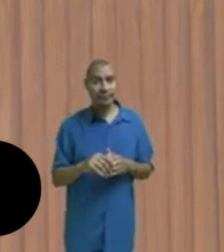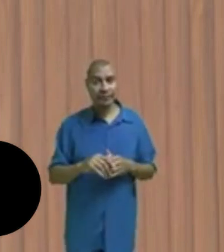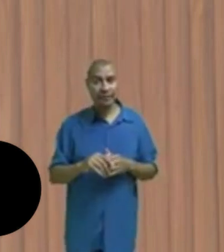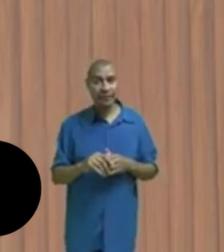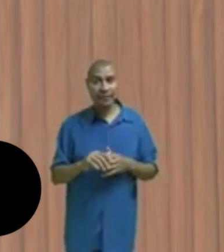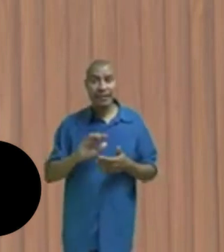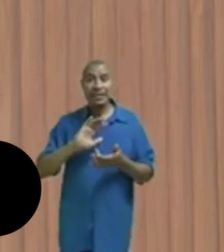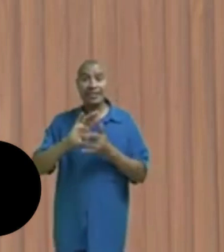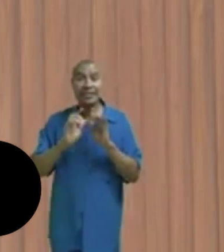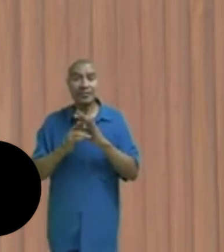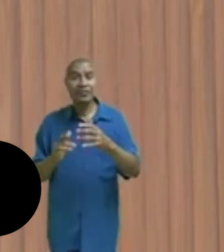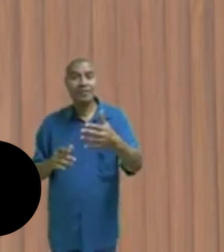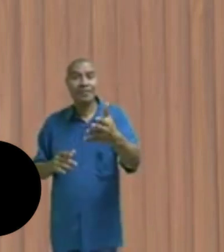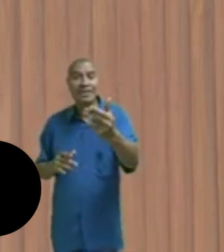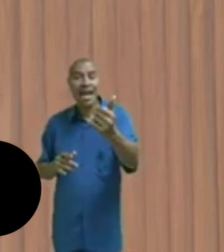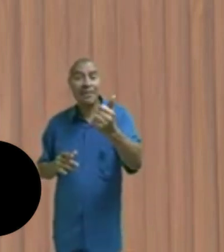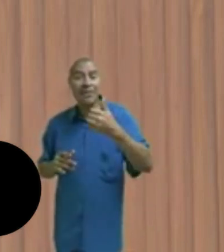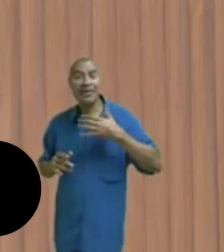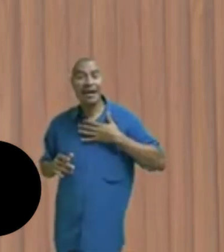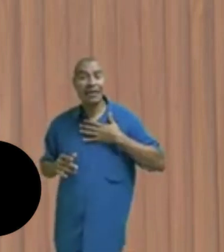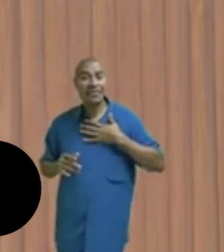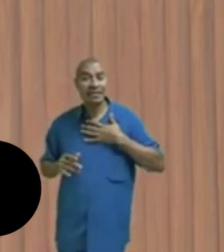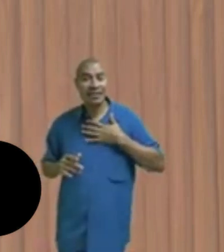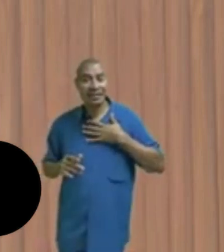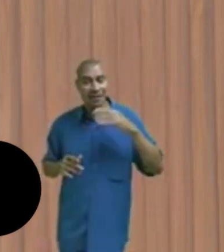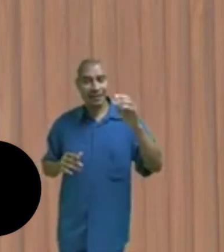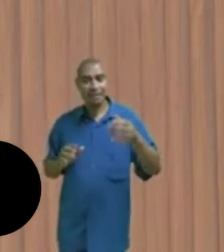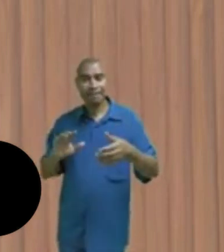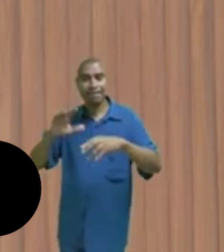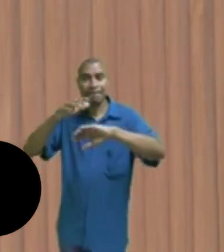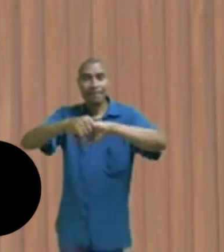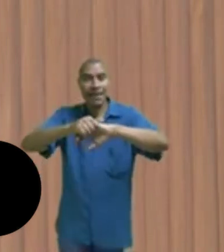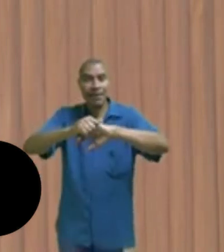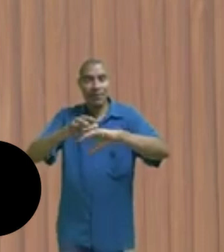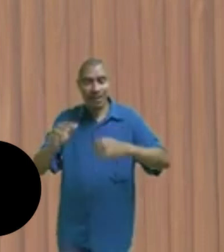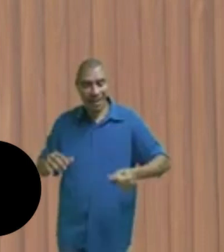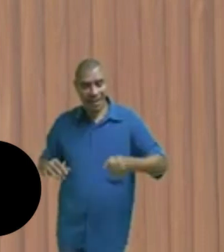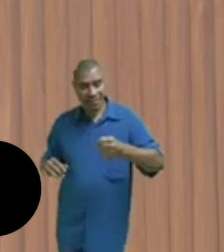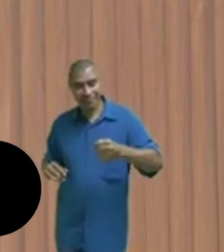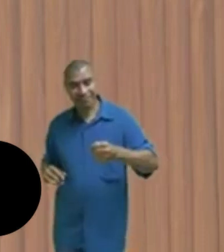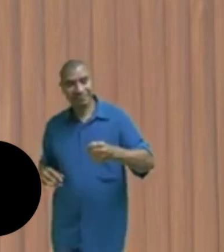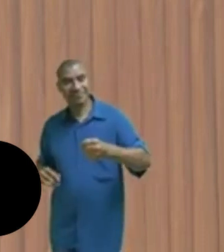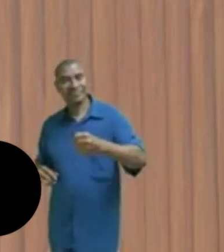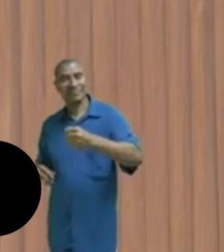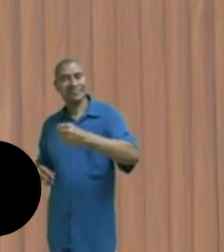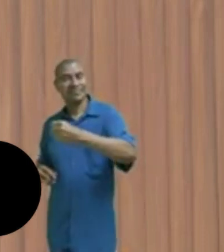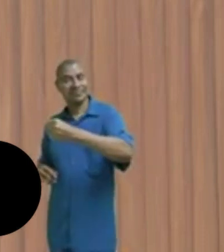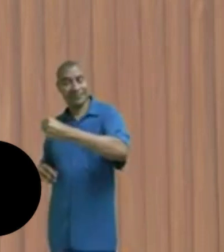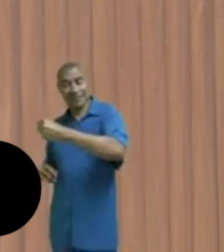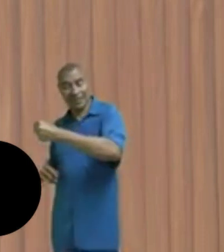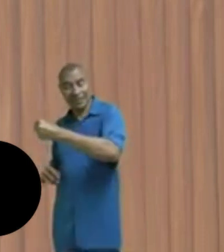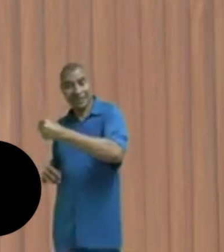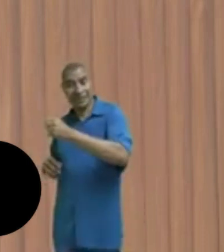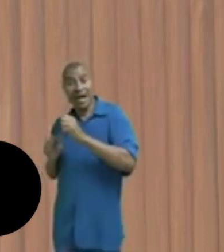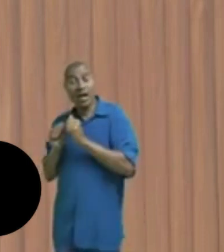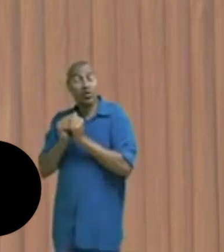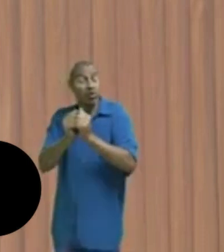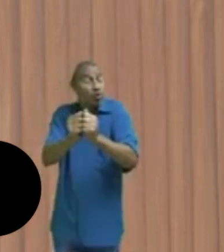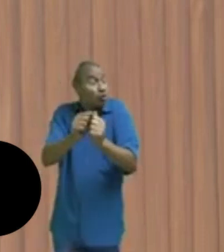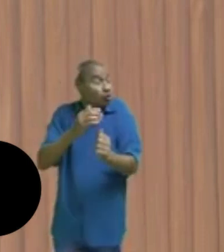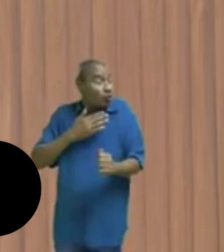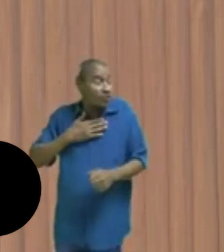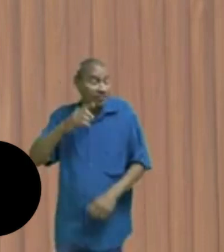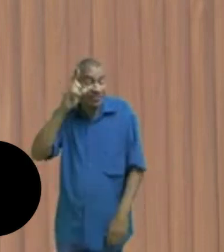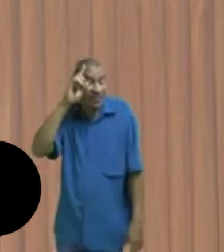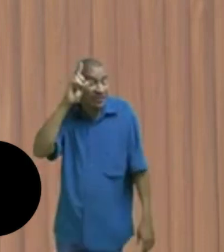encontrou. O grande erro da religiosidade é continuar conduzindo o homem a uma busca sem fim.